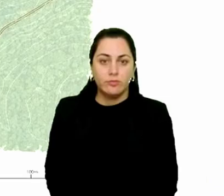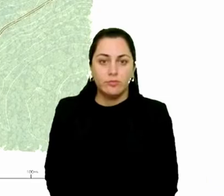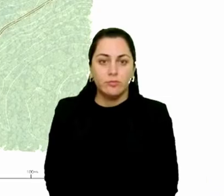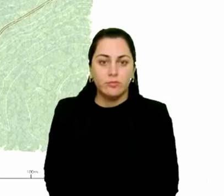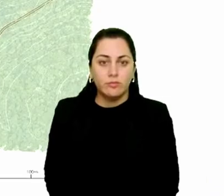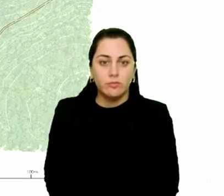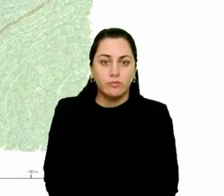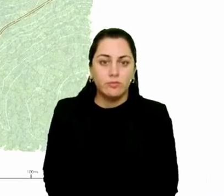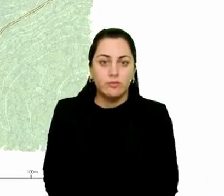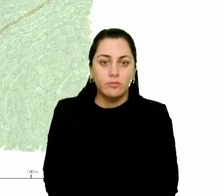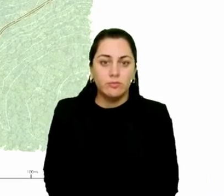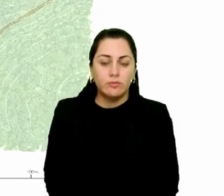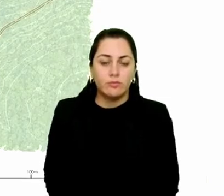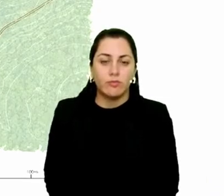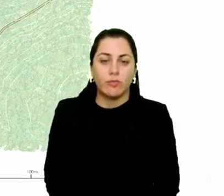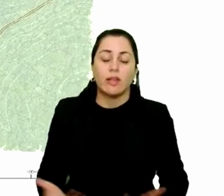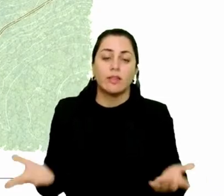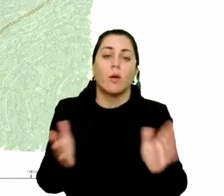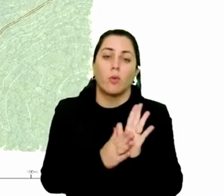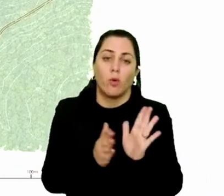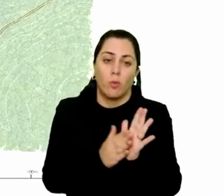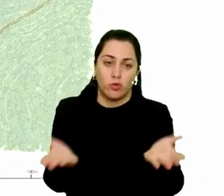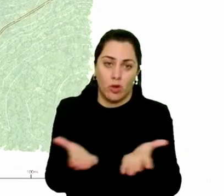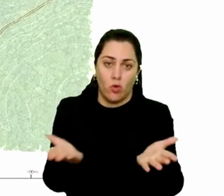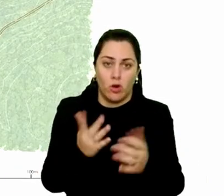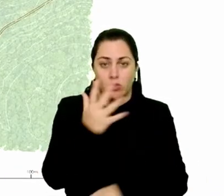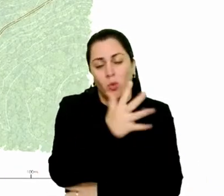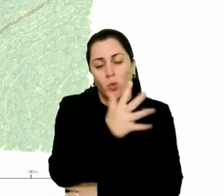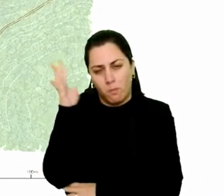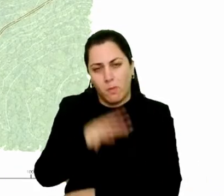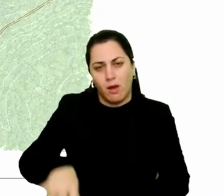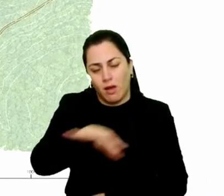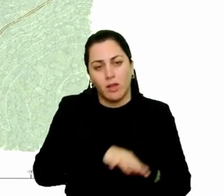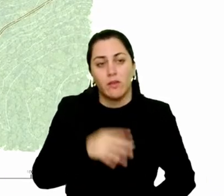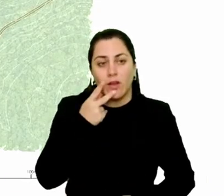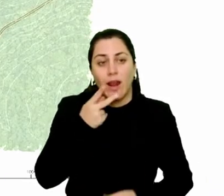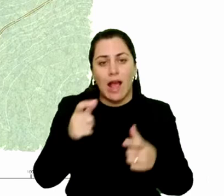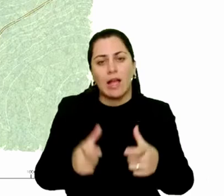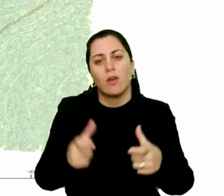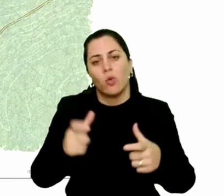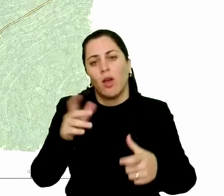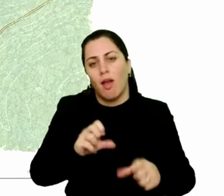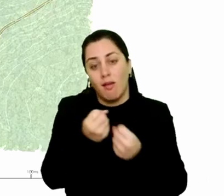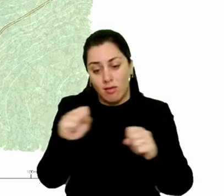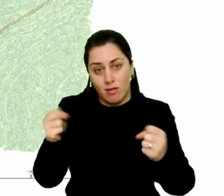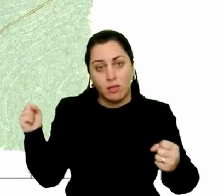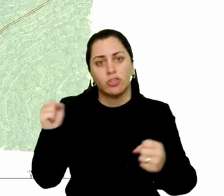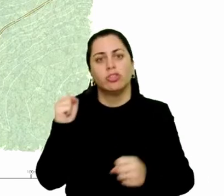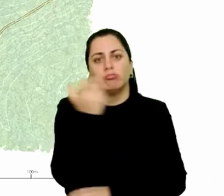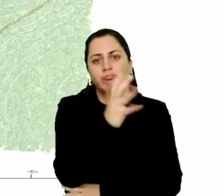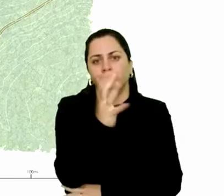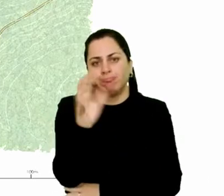Bom, então, para a proposta projetual para o parque, foi levada em consideração essa grande área densa de mata,